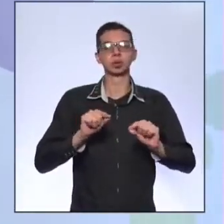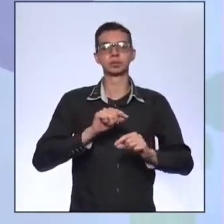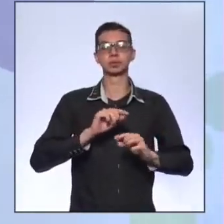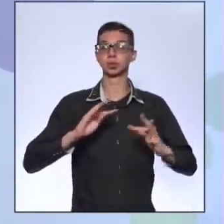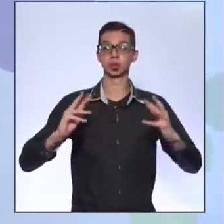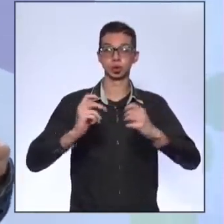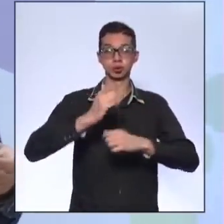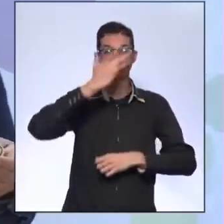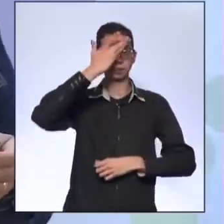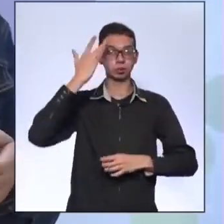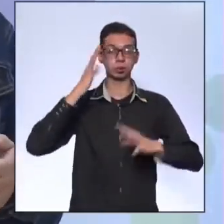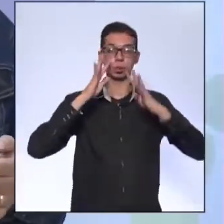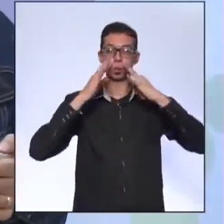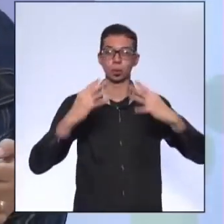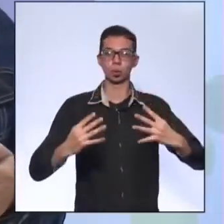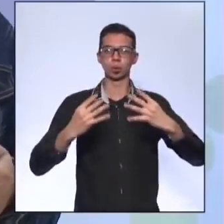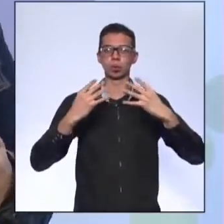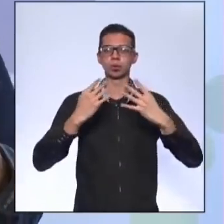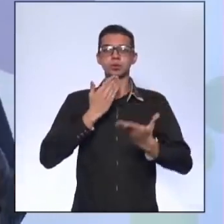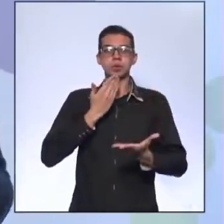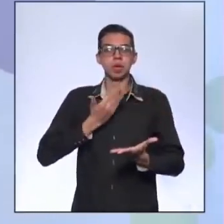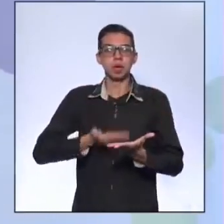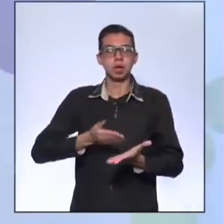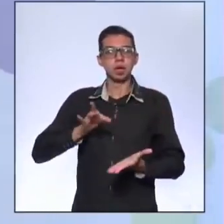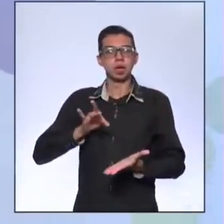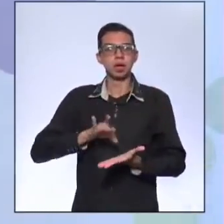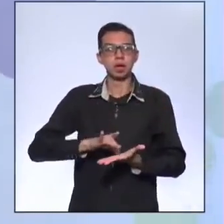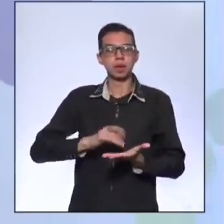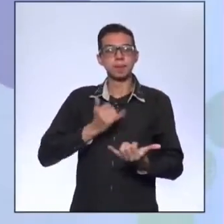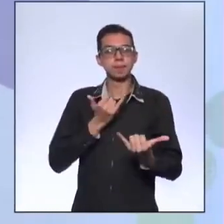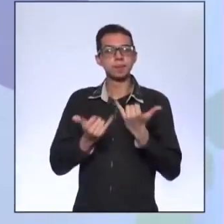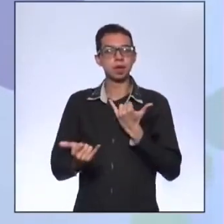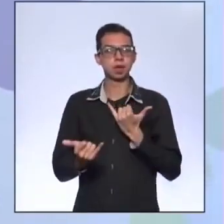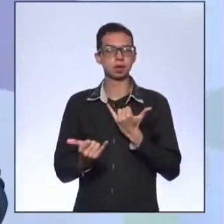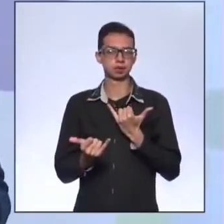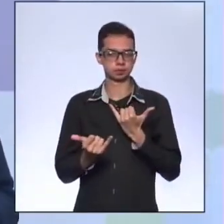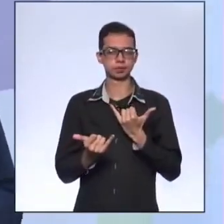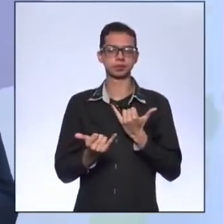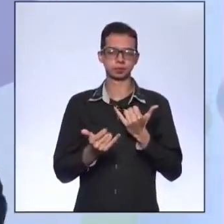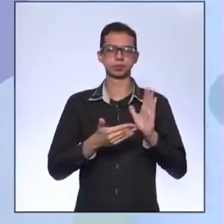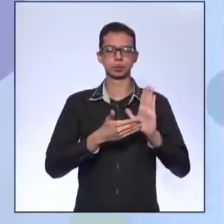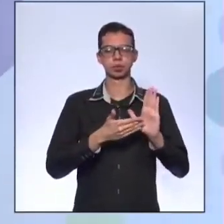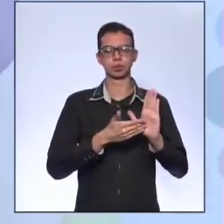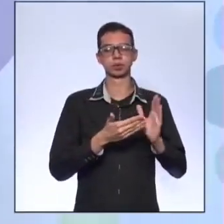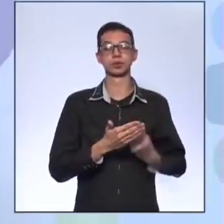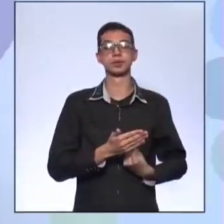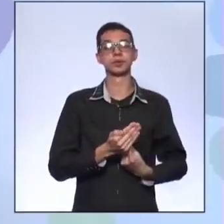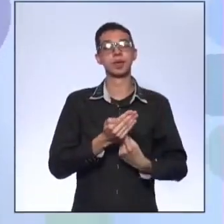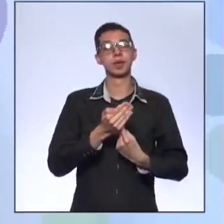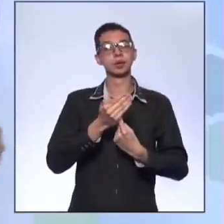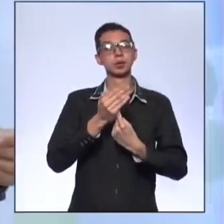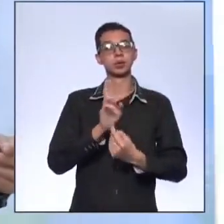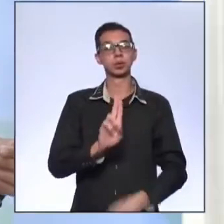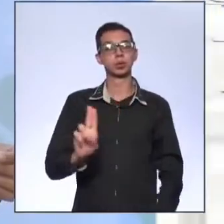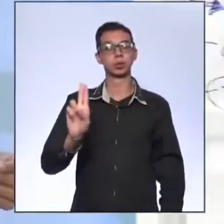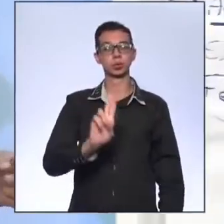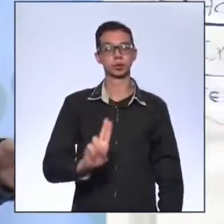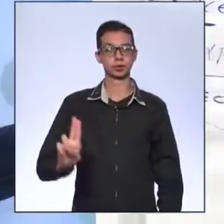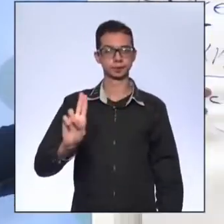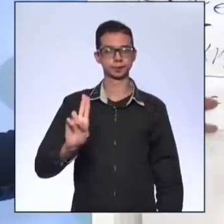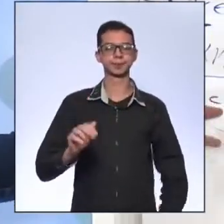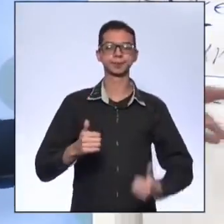realidade maior àquilo que eu estou propondo, utilizando aí a tecnologia. Essa é apenas uma das maneiras,